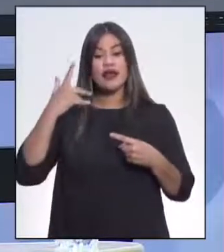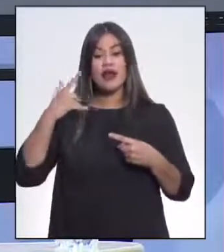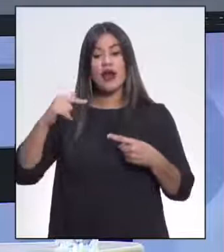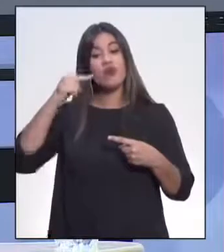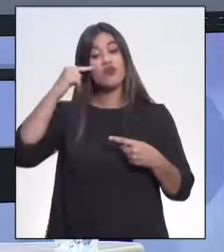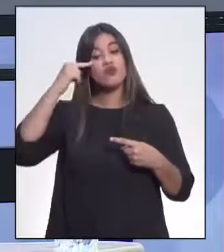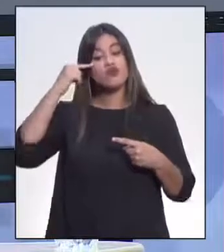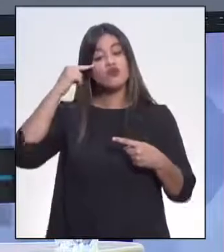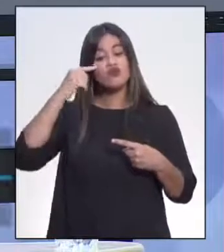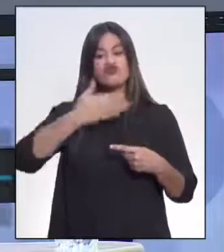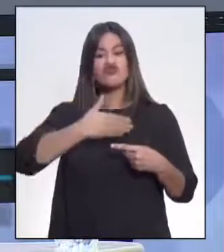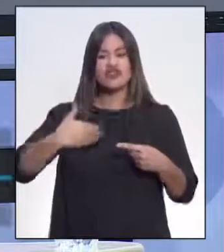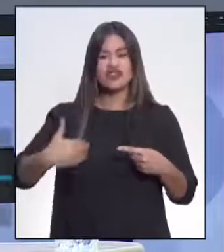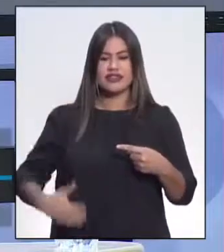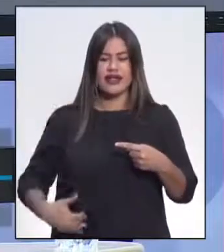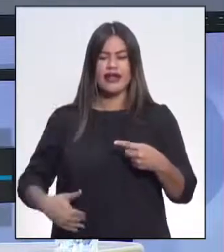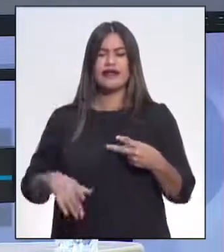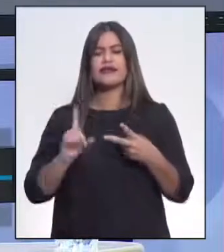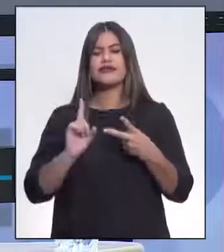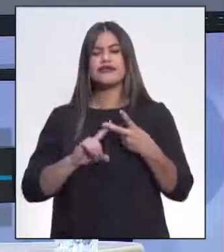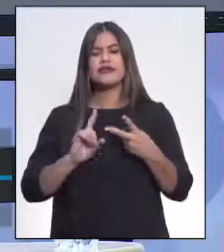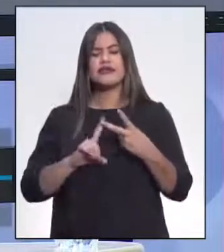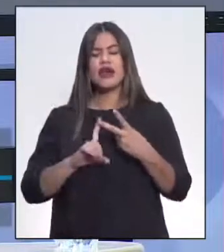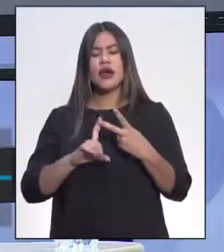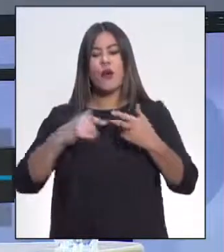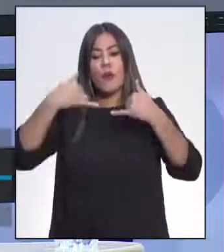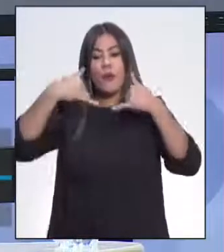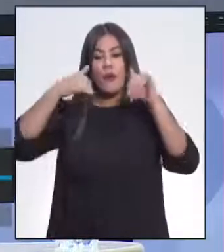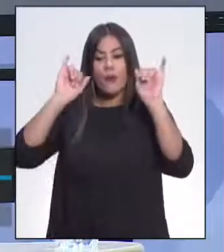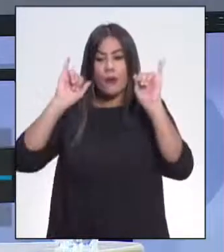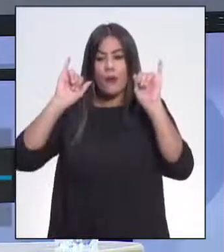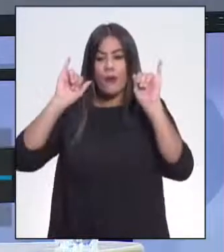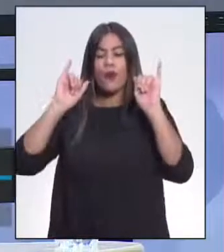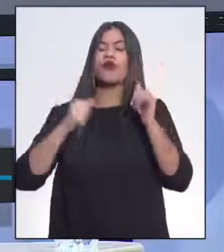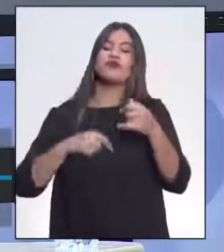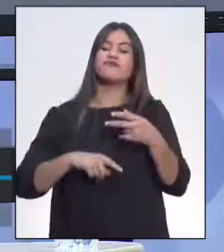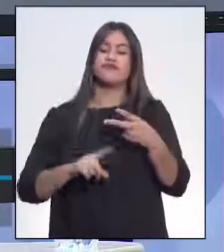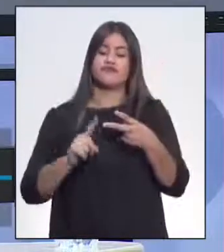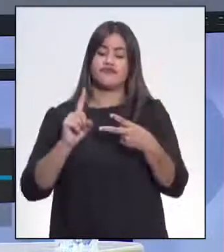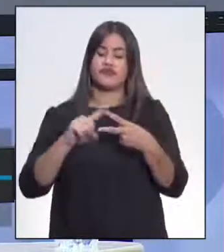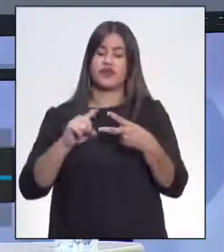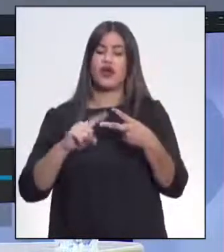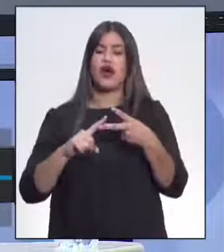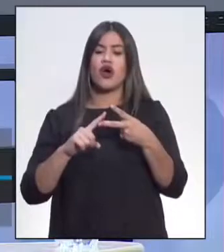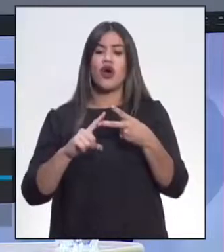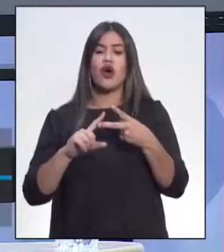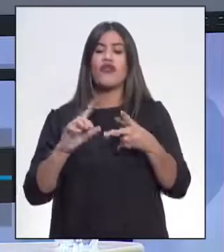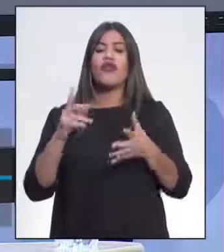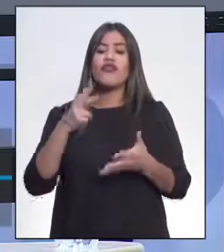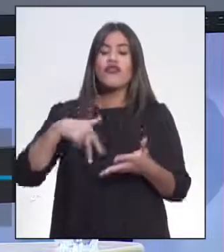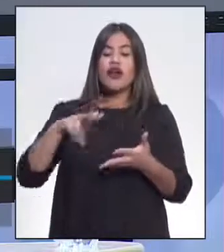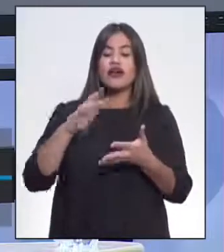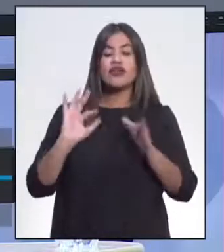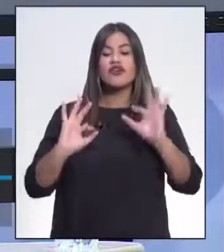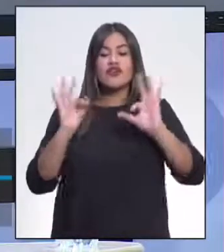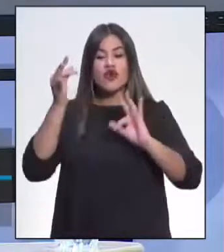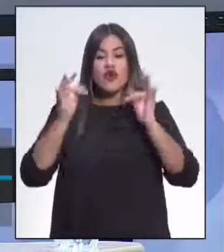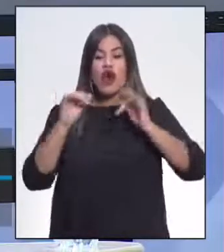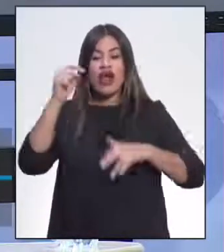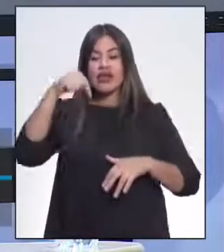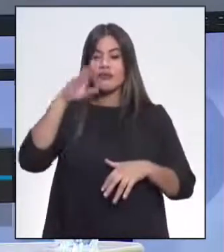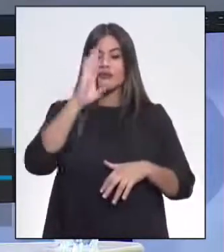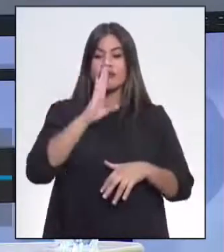eu trouxe uma dança folclórica internacional? Então, só para lembrar que a dança folclórica não é só no Brasil, tem no mundo todo. E nós temos uma